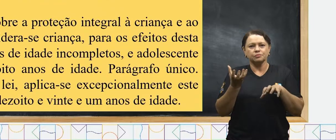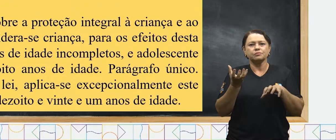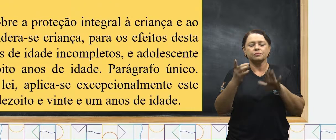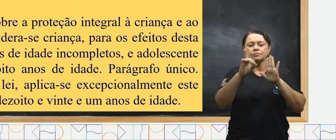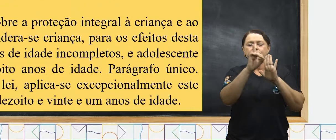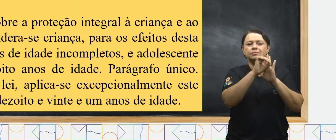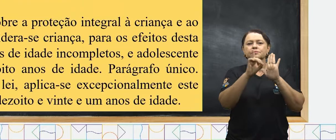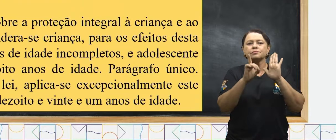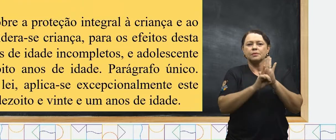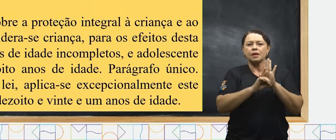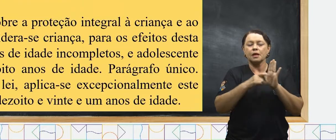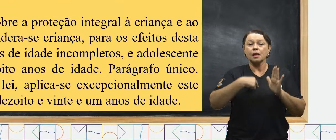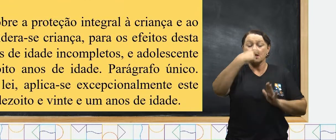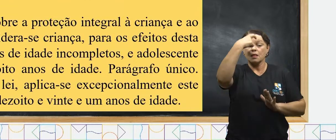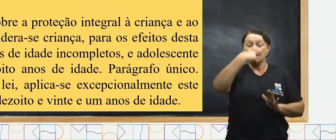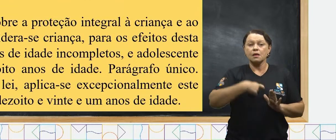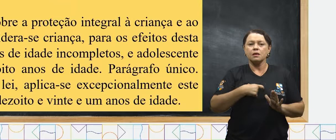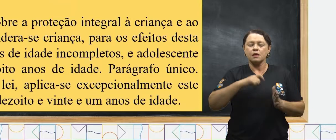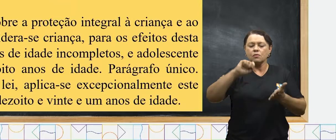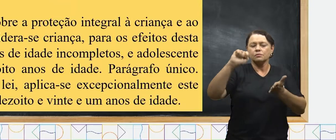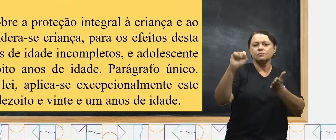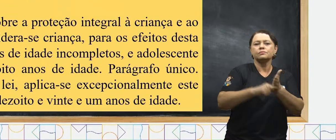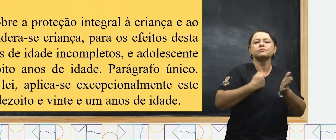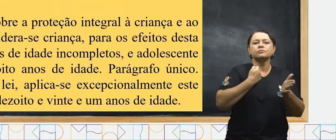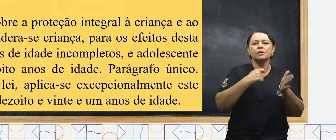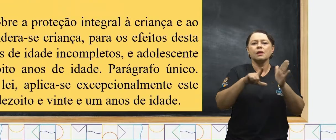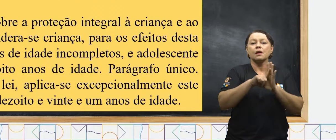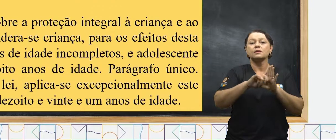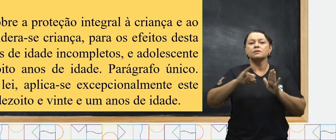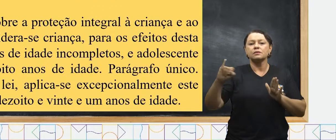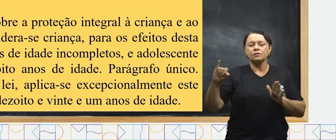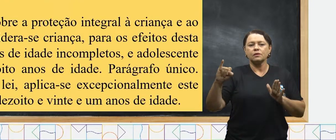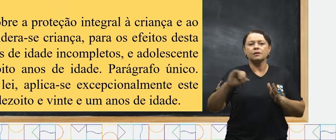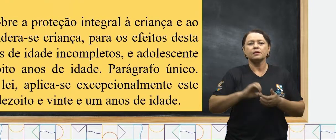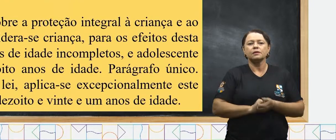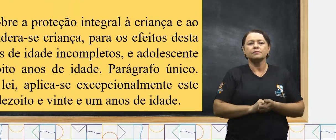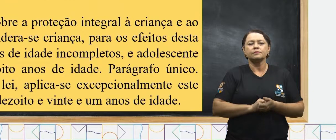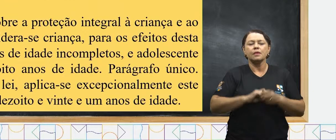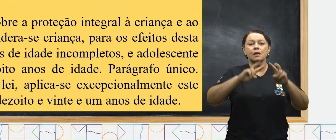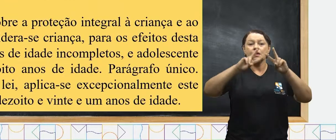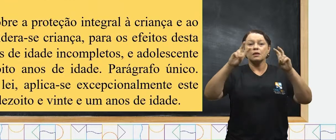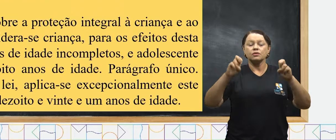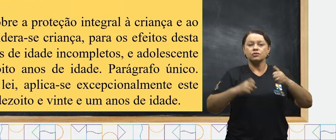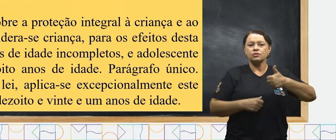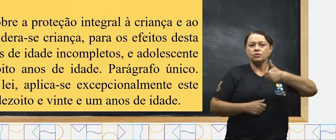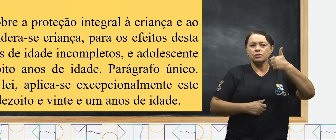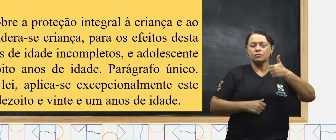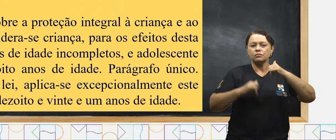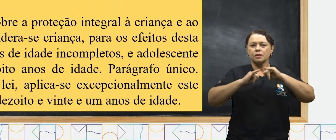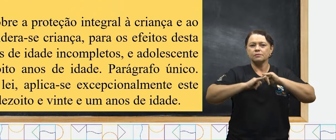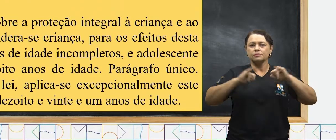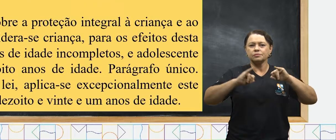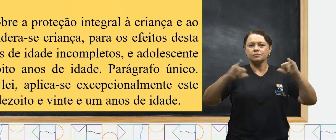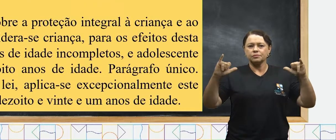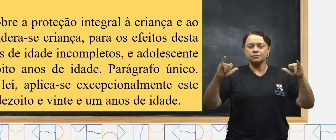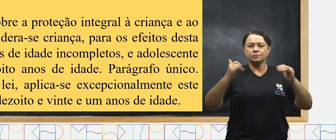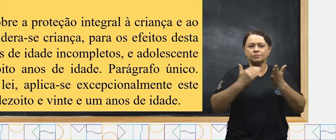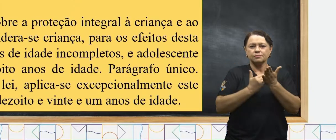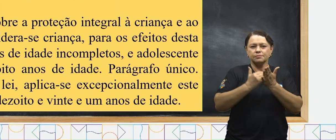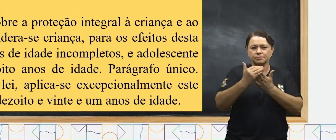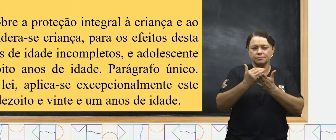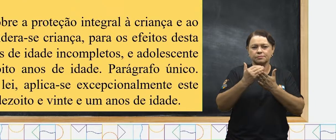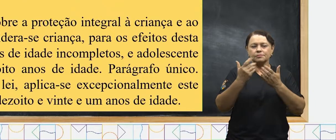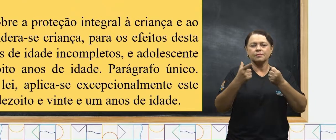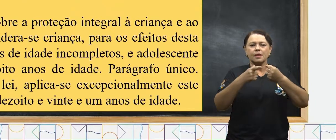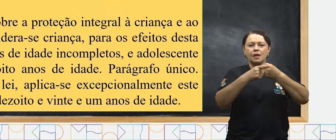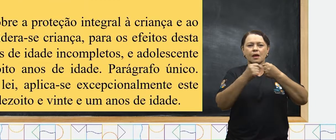decreta e eu sanciono a seguinte lei. Título 1 das Disposições Preliminares. Artigo